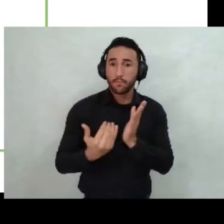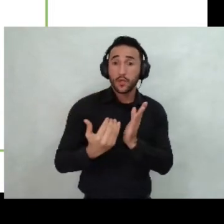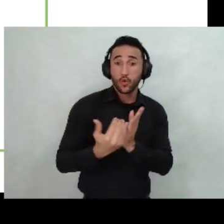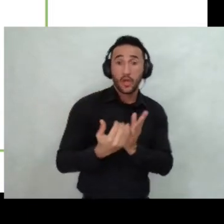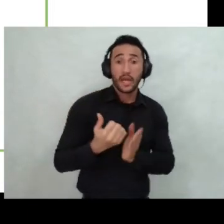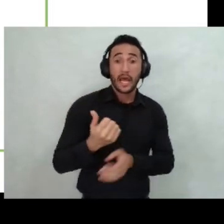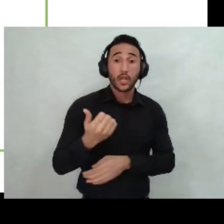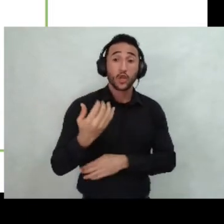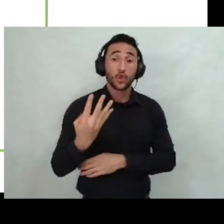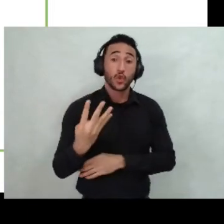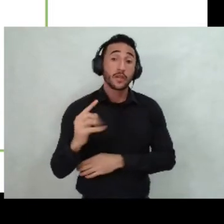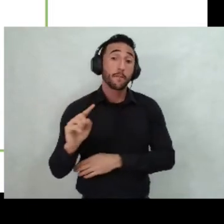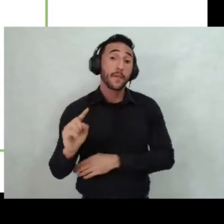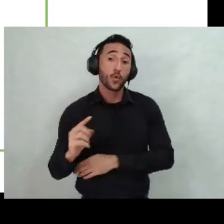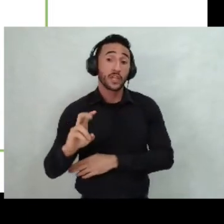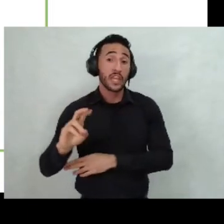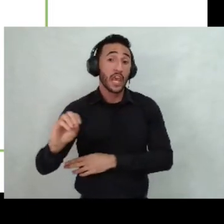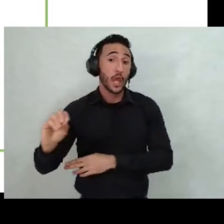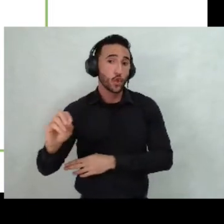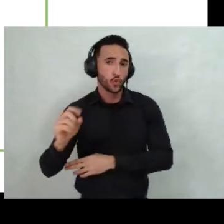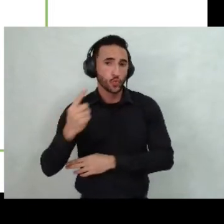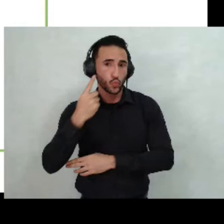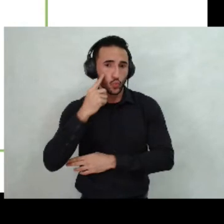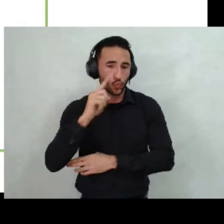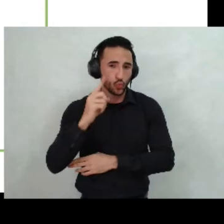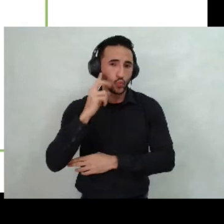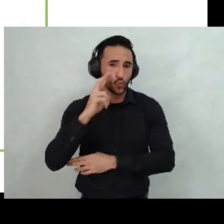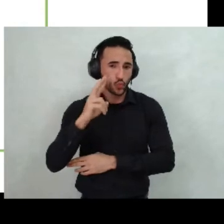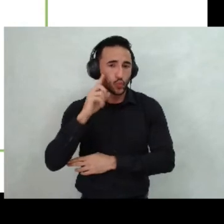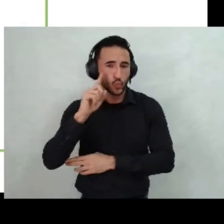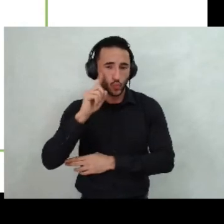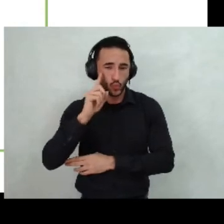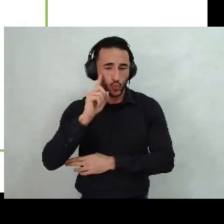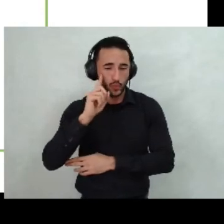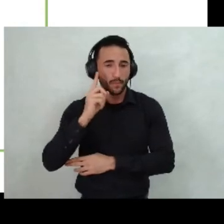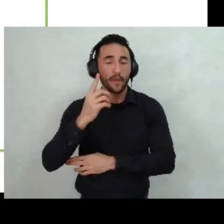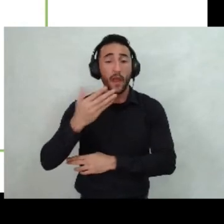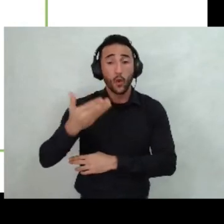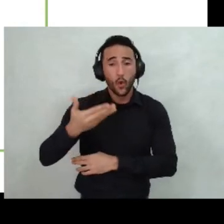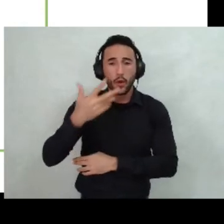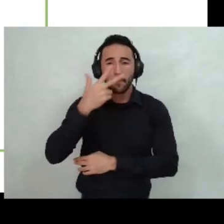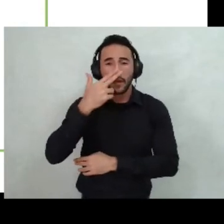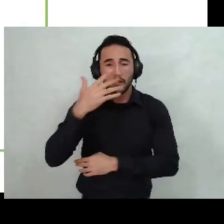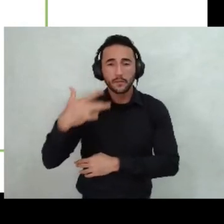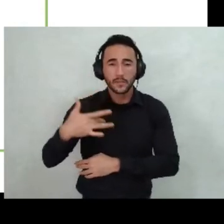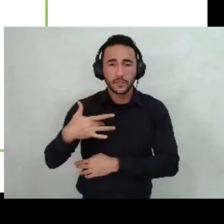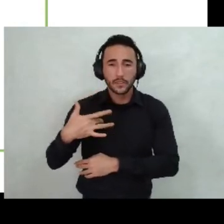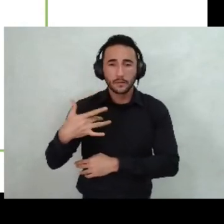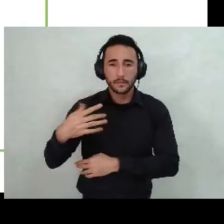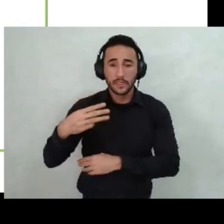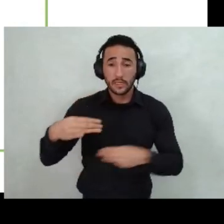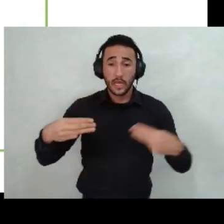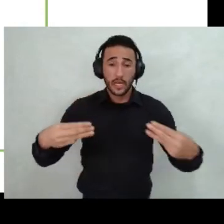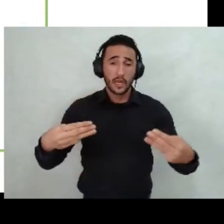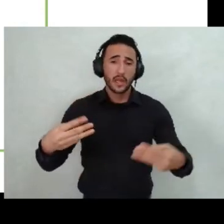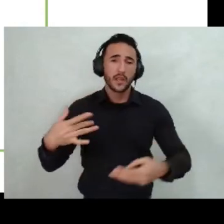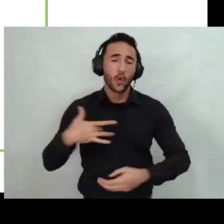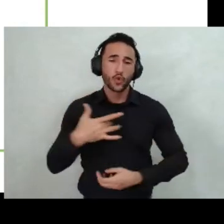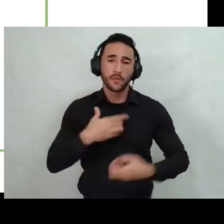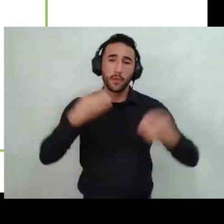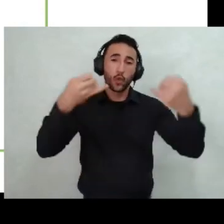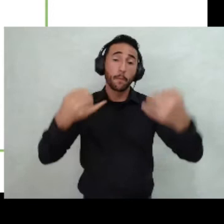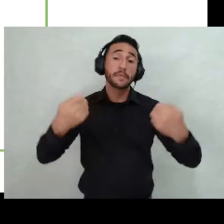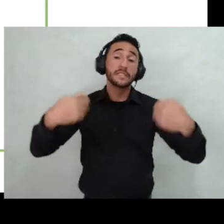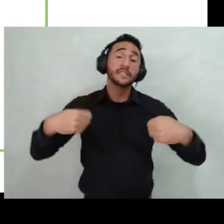dias. Só que, segundo o próprio Ministério da Saúde, neste momento da pandemia, nós precisamos de 70.000 exames